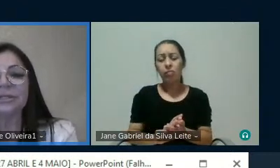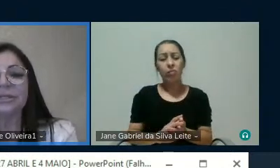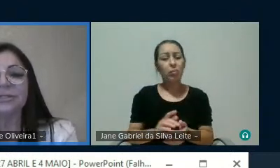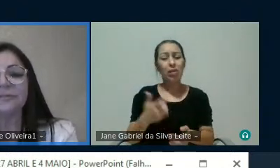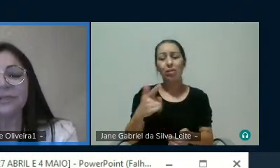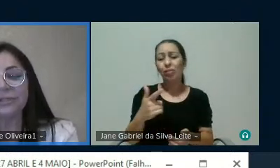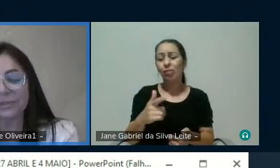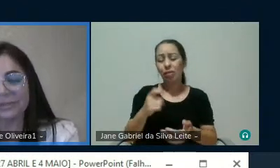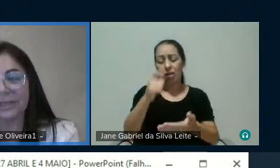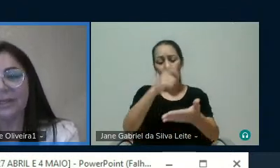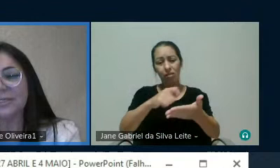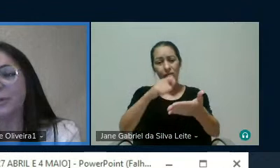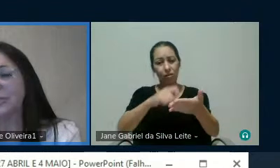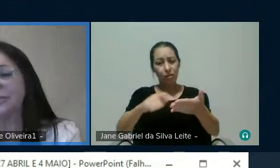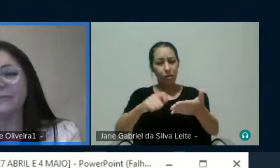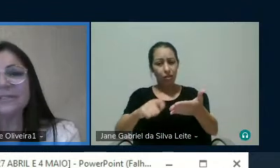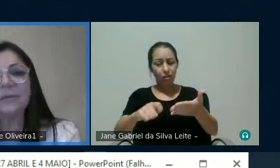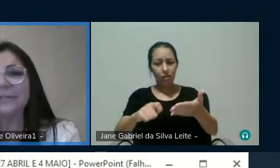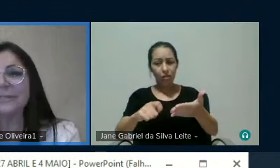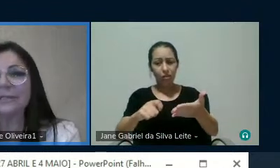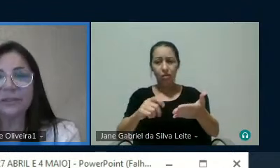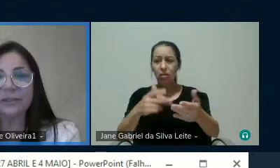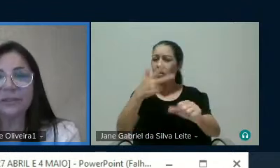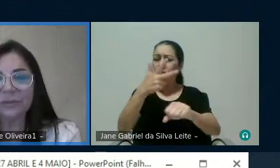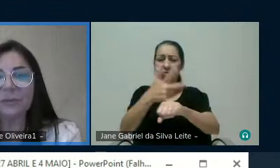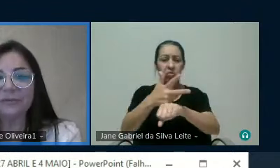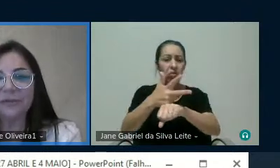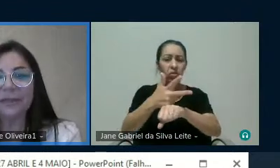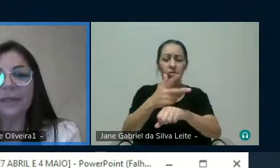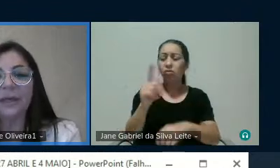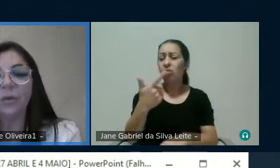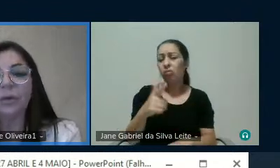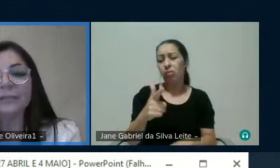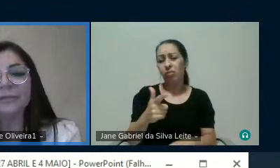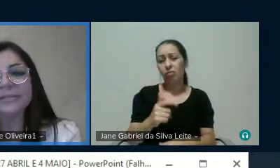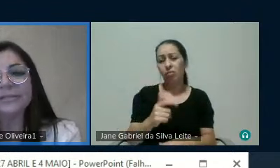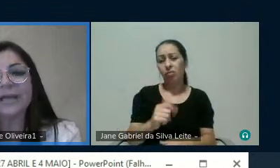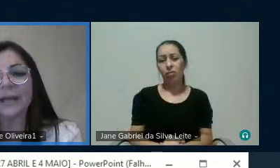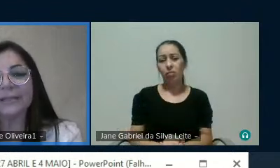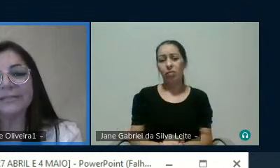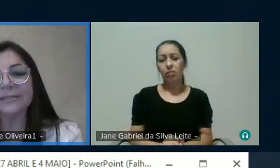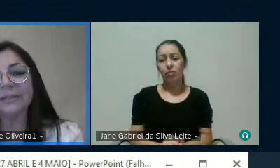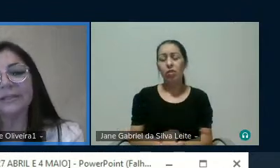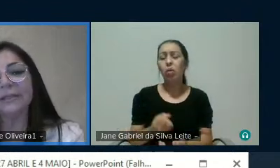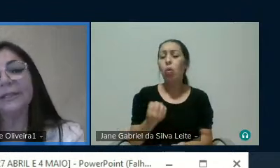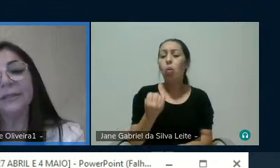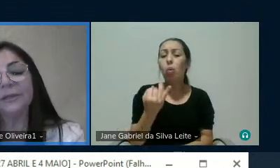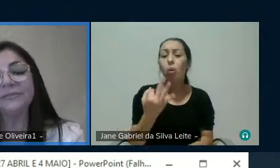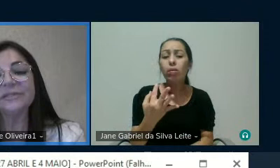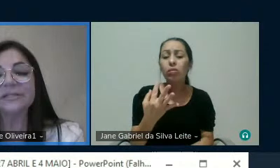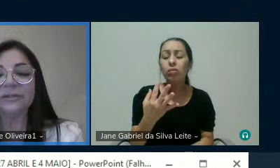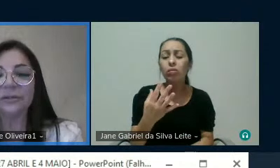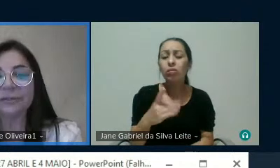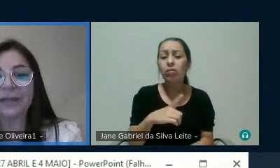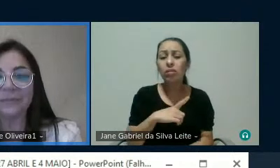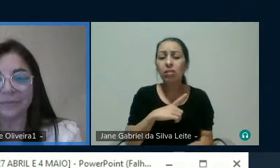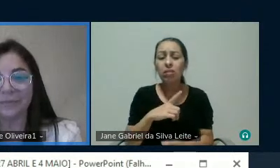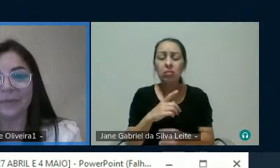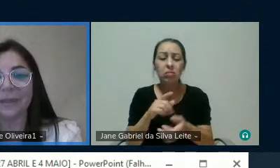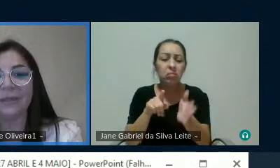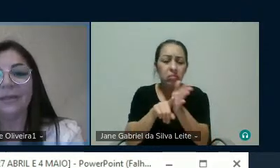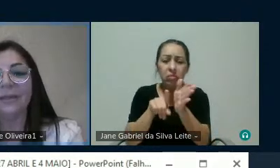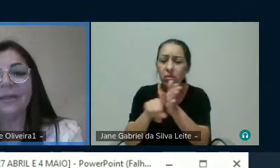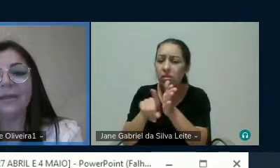forma de vídeos. Vocês podem até fazer uma pesquisa no YouTube para ver quantos haikais em Libras vocês vão